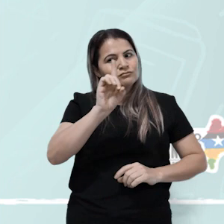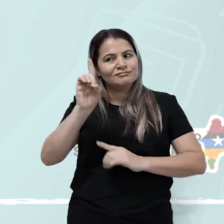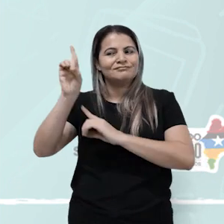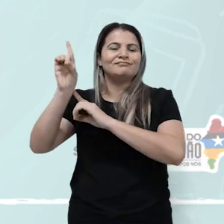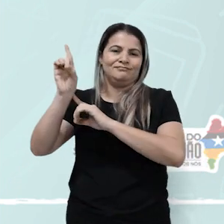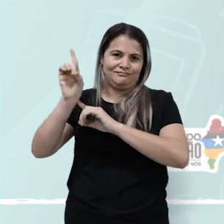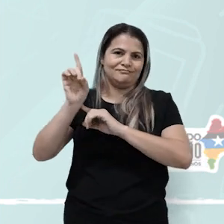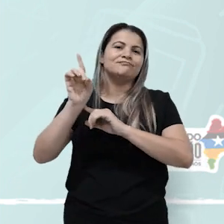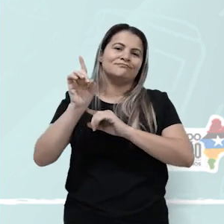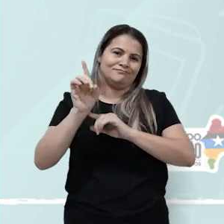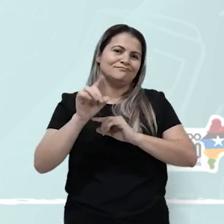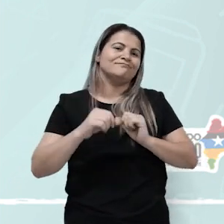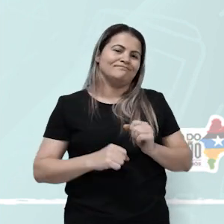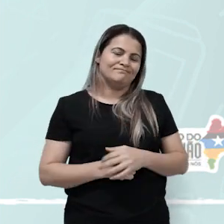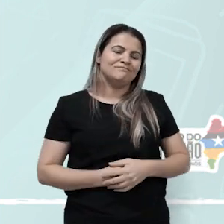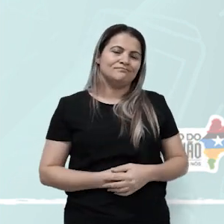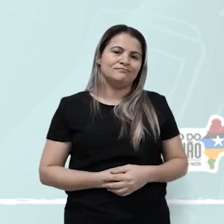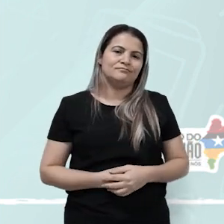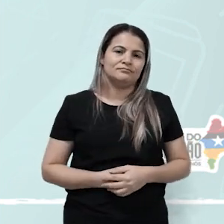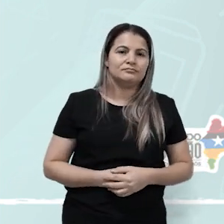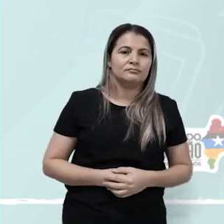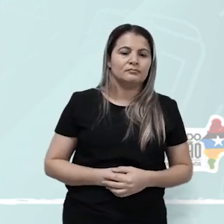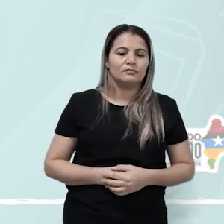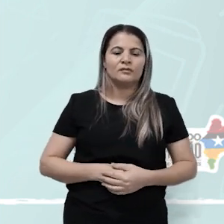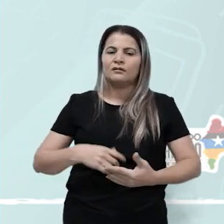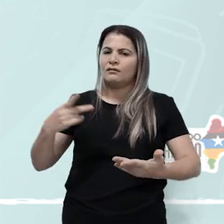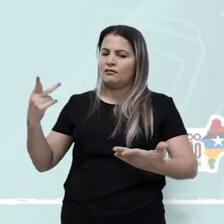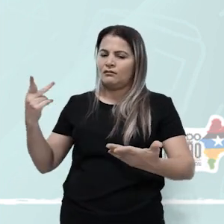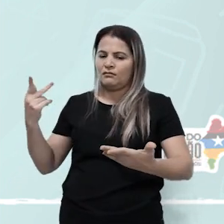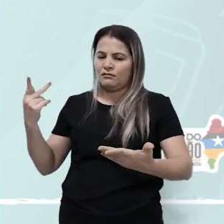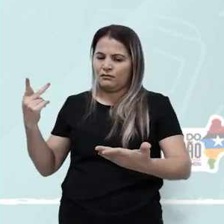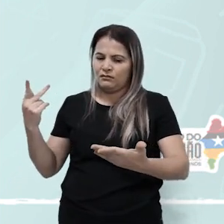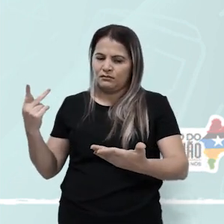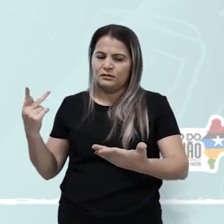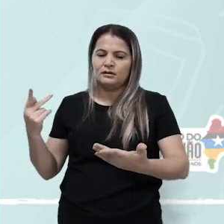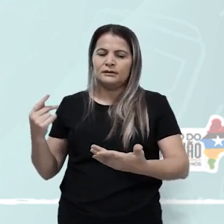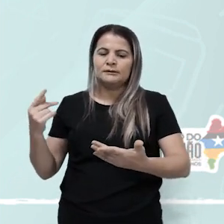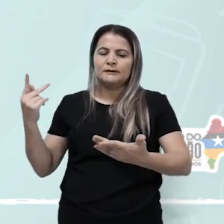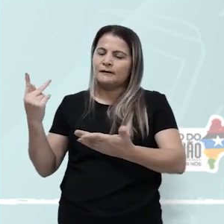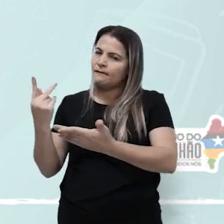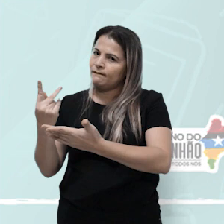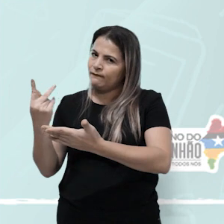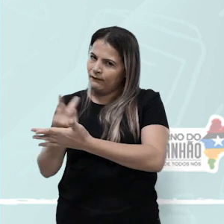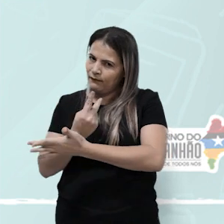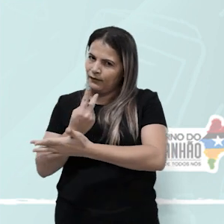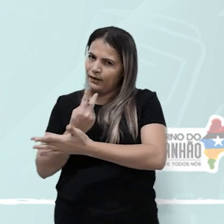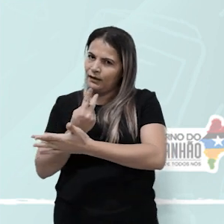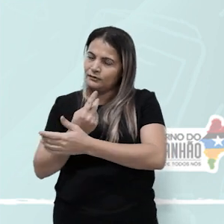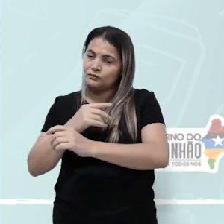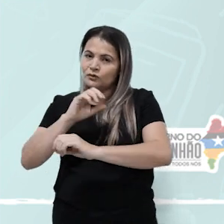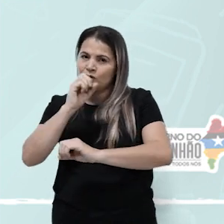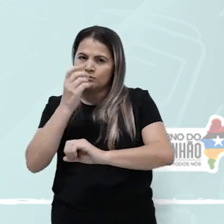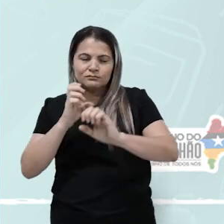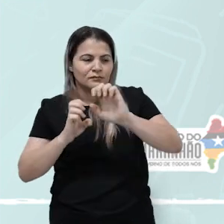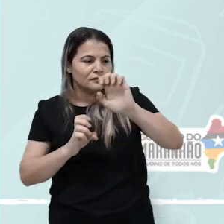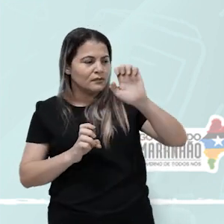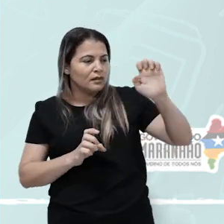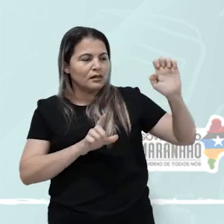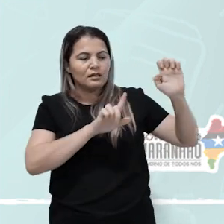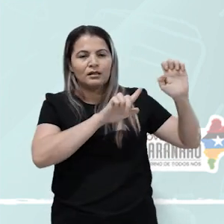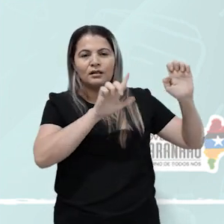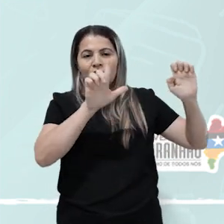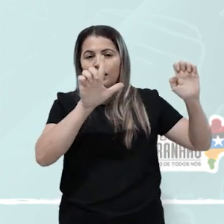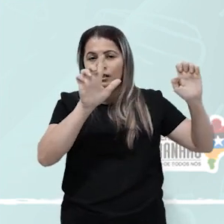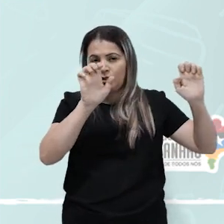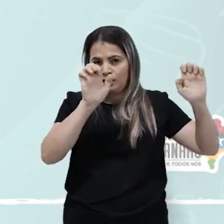as duas coisas. O destro, por exemplo. Wrong, errado. E left, esquerda. Então, right